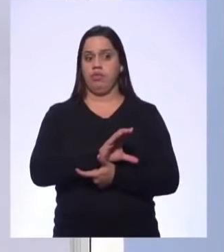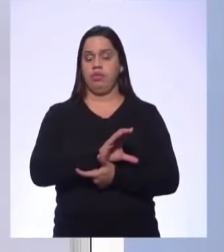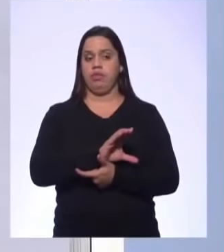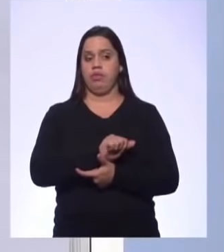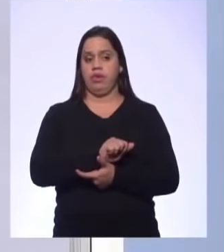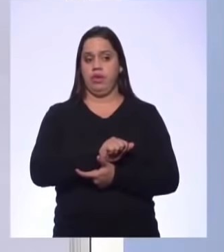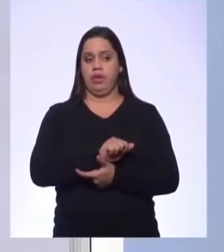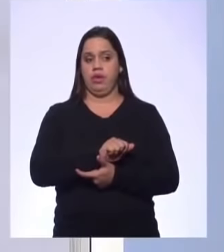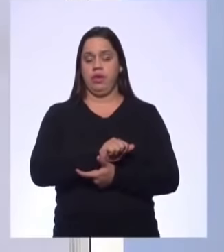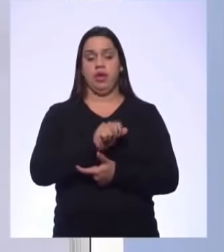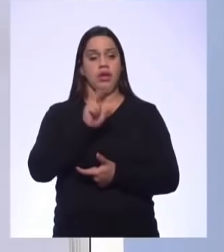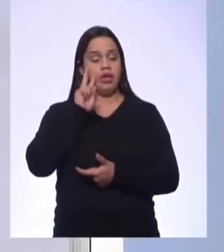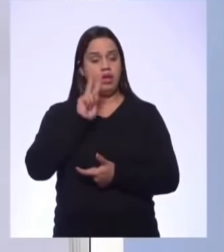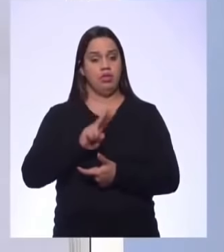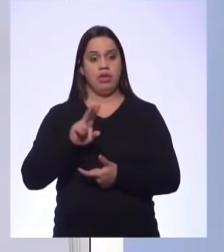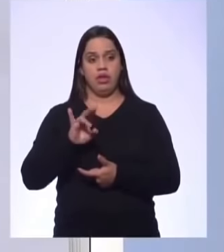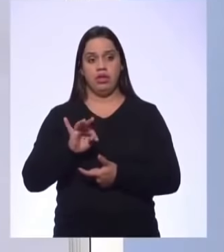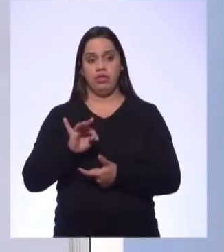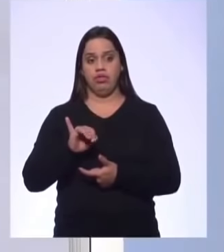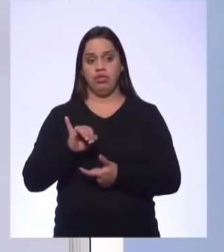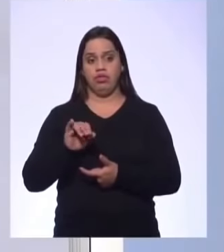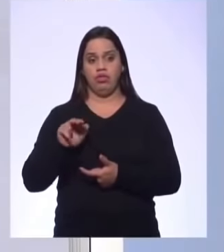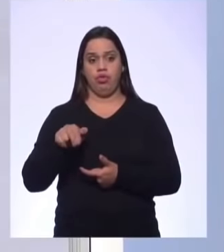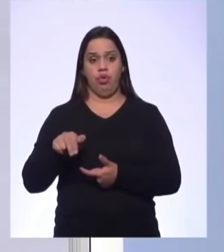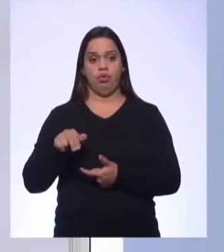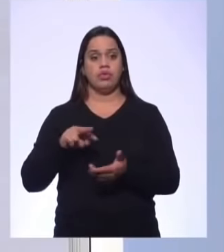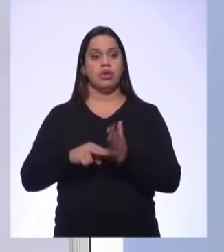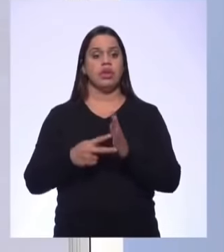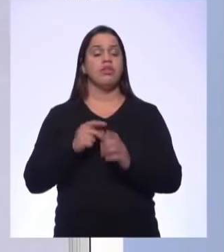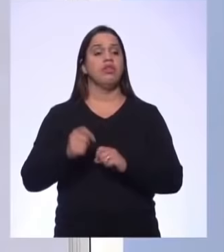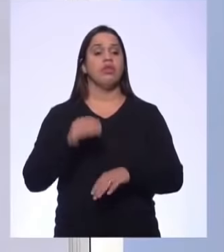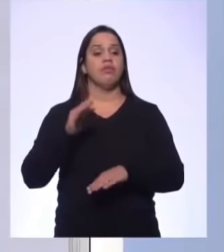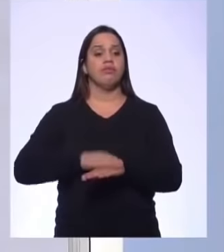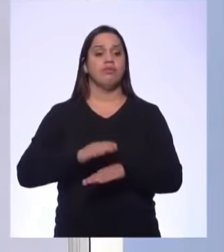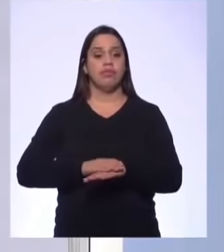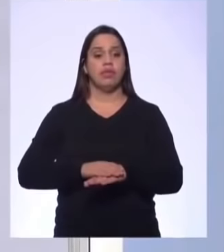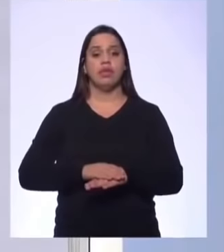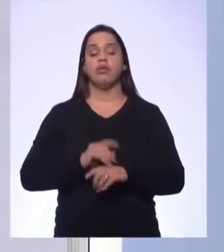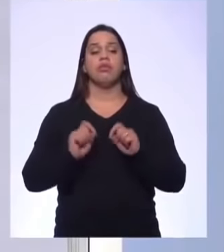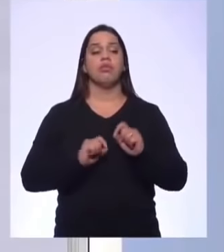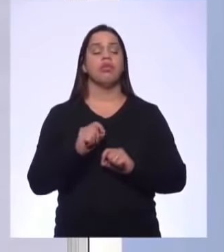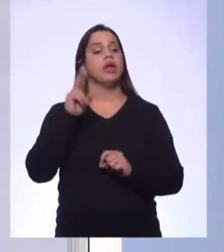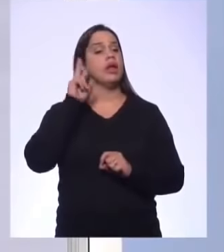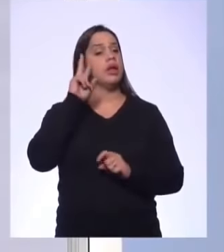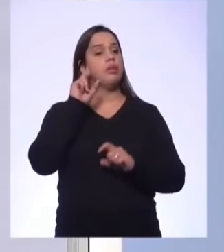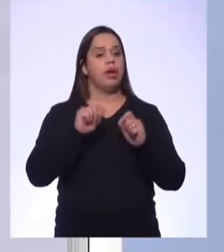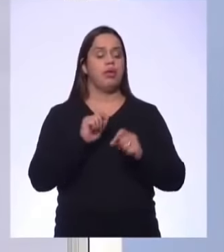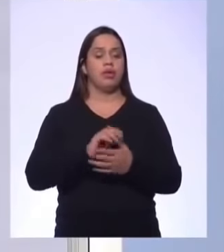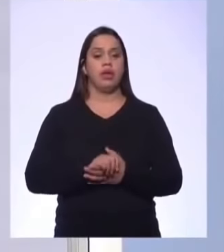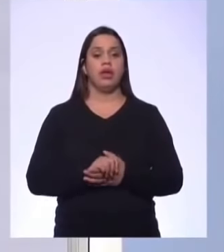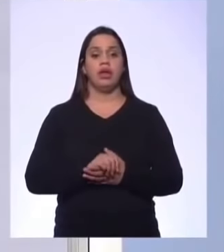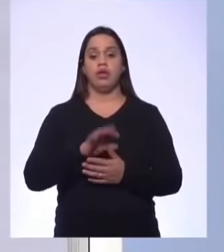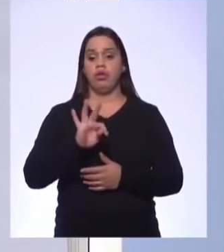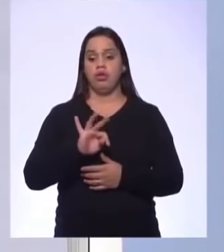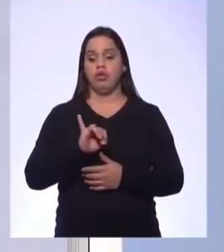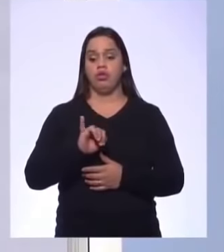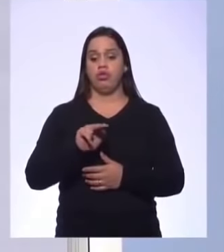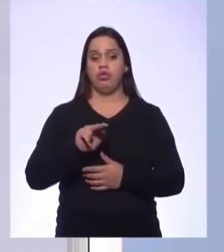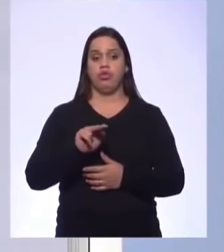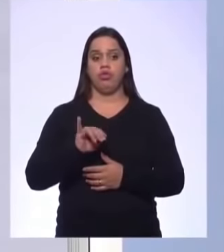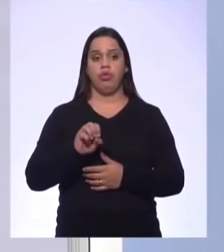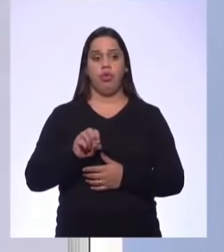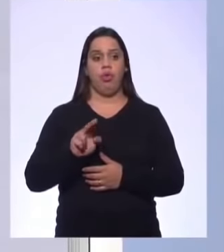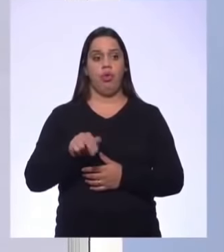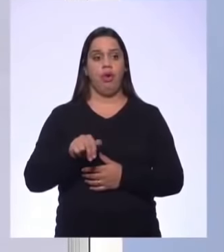Tá? Então, educação. Tá vendo? Então, é só lembrar ó, que esse sufixo aqui, ó, o